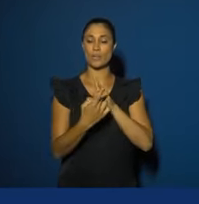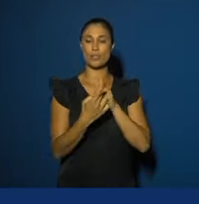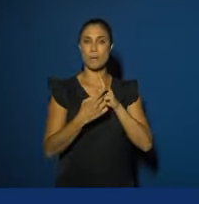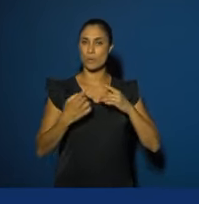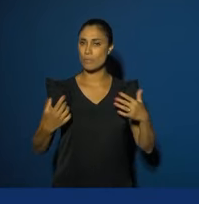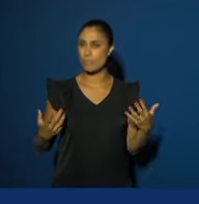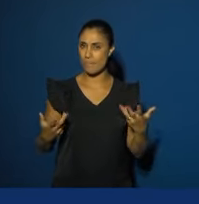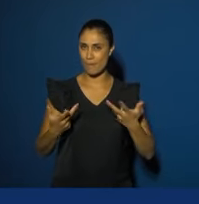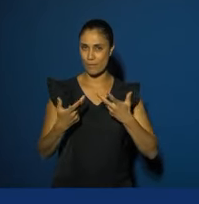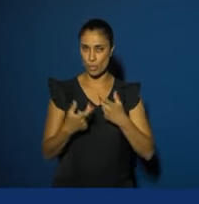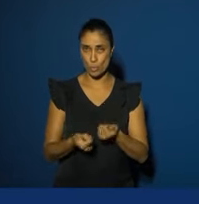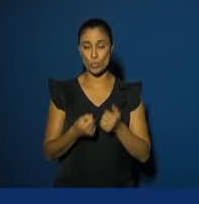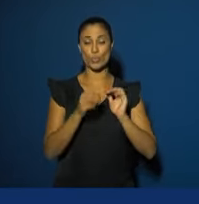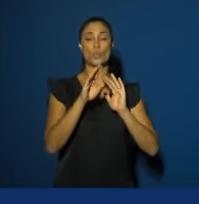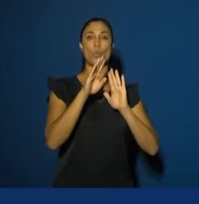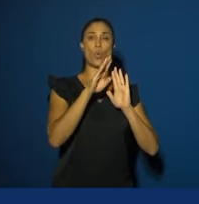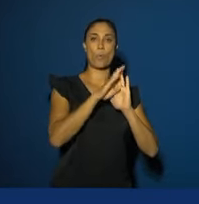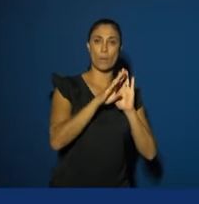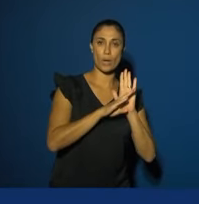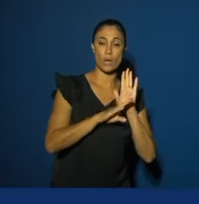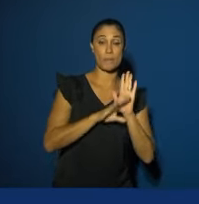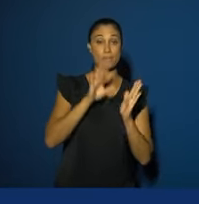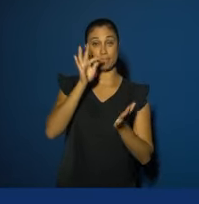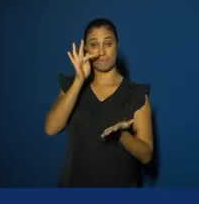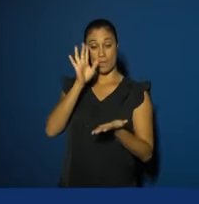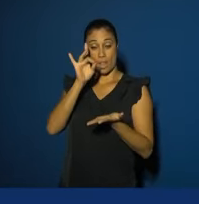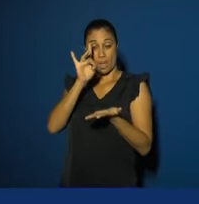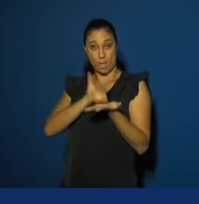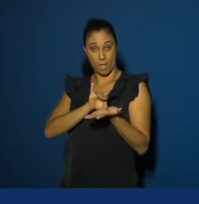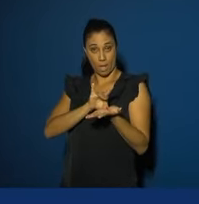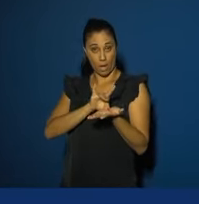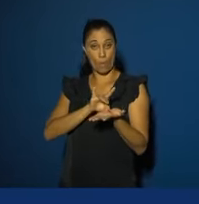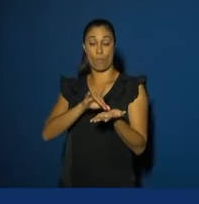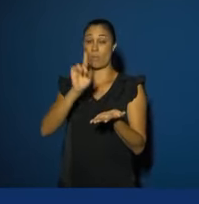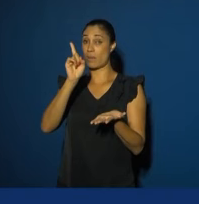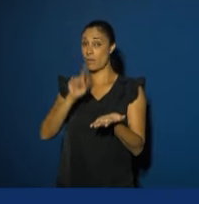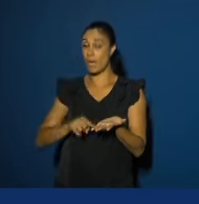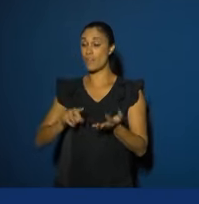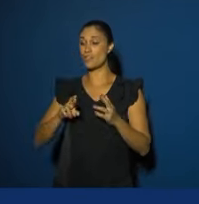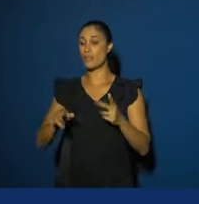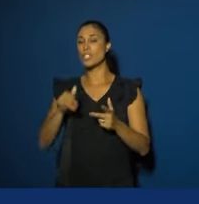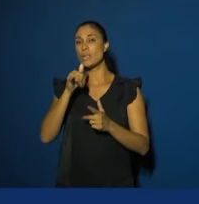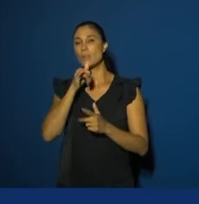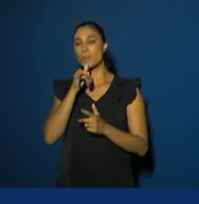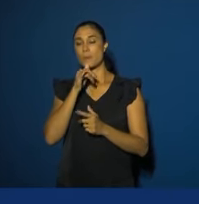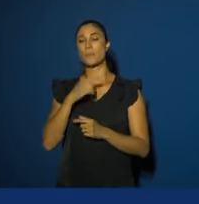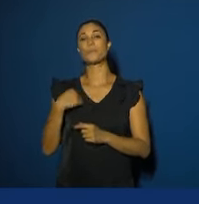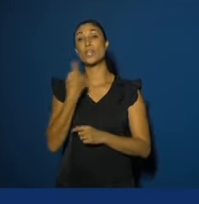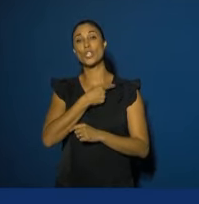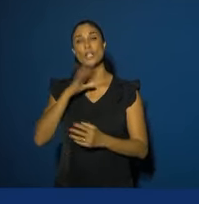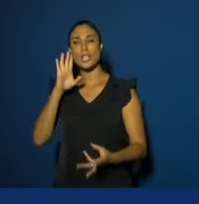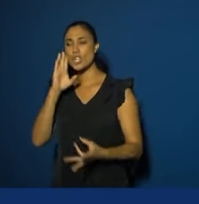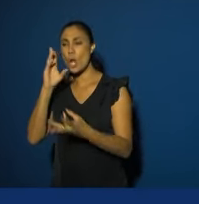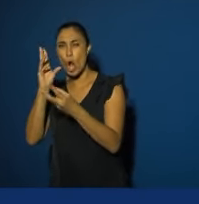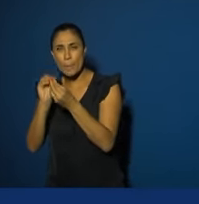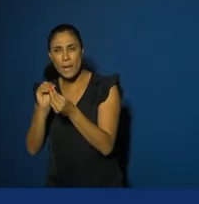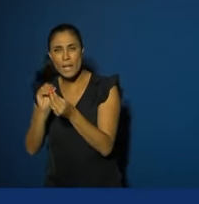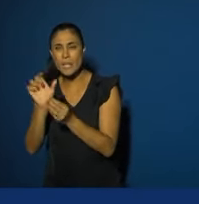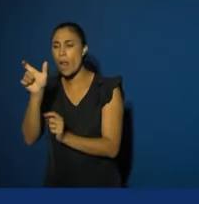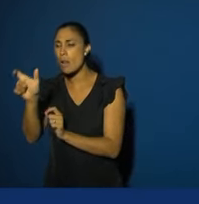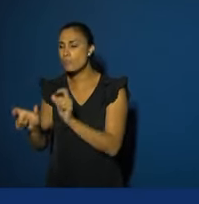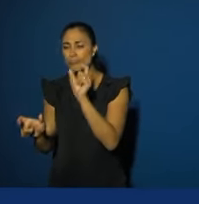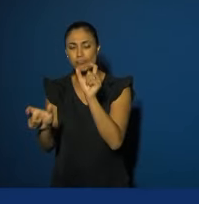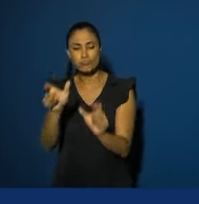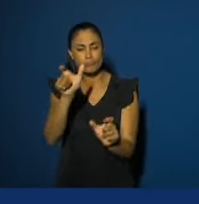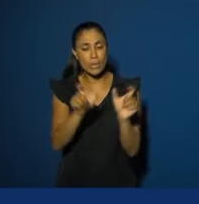incrível com programa de lealdade que realmente faz a diferença onde a gente entende cada consumidor e as